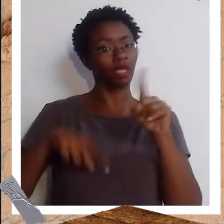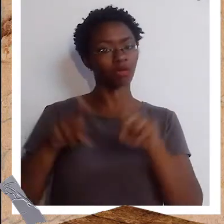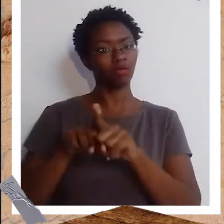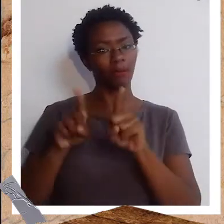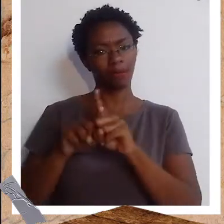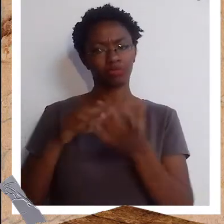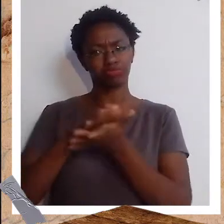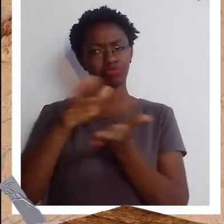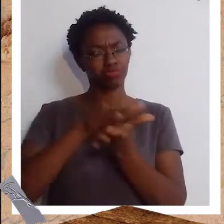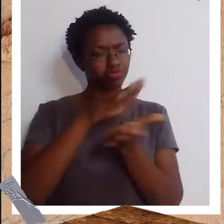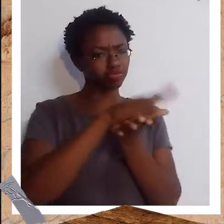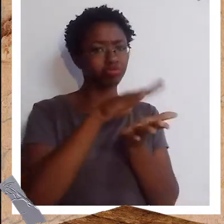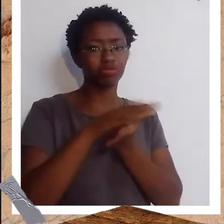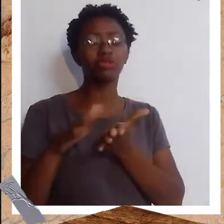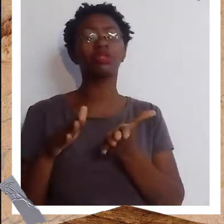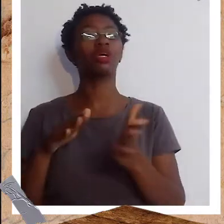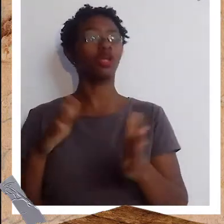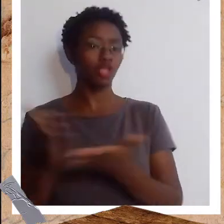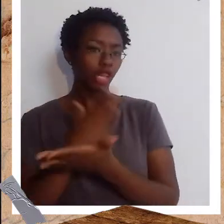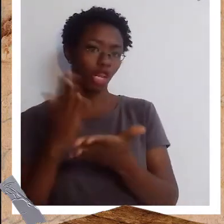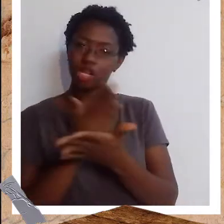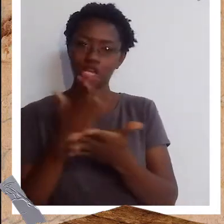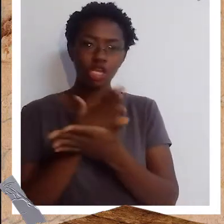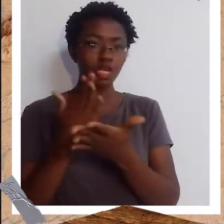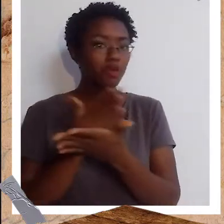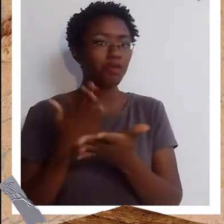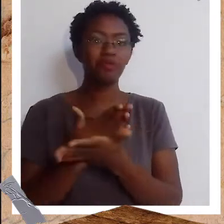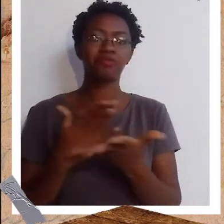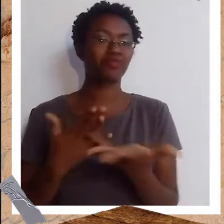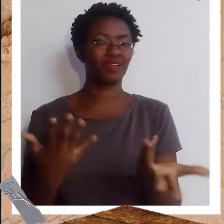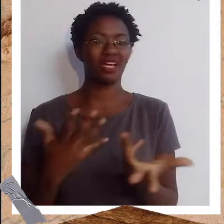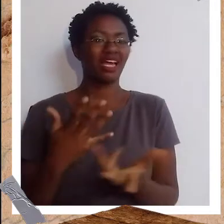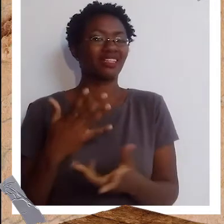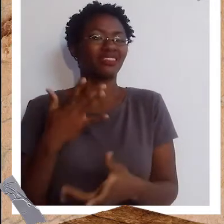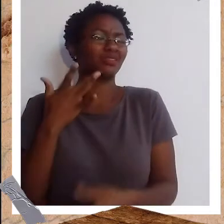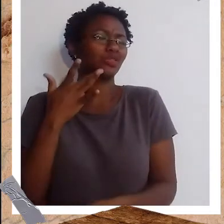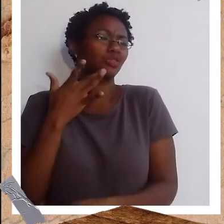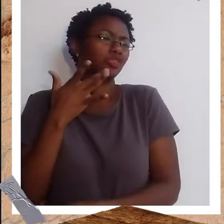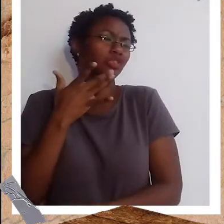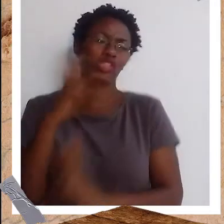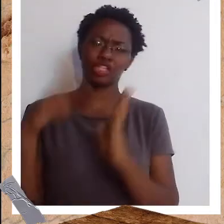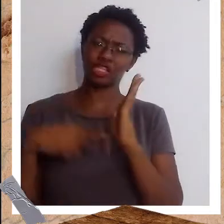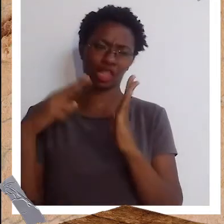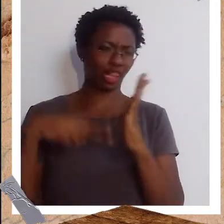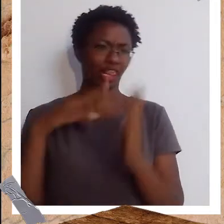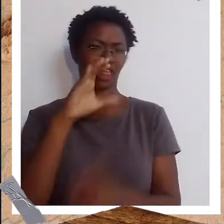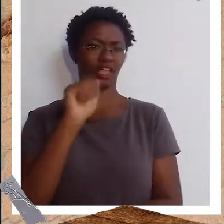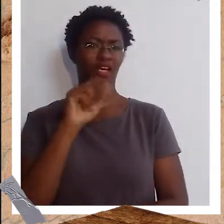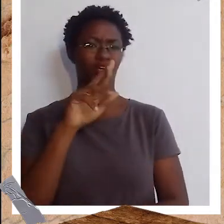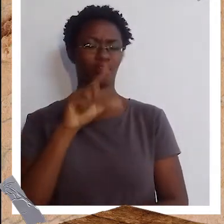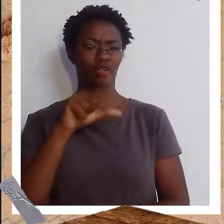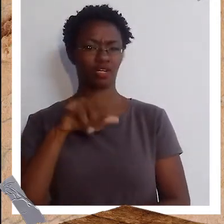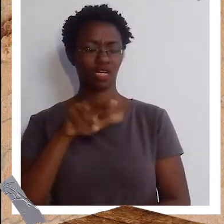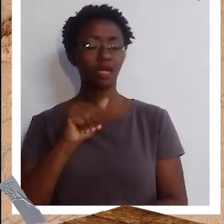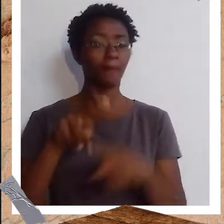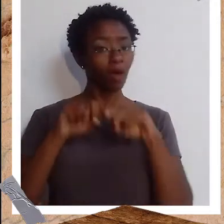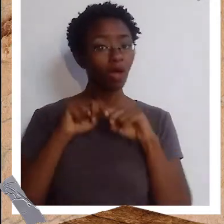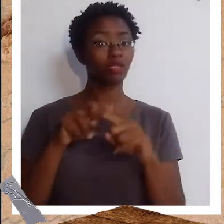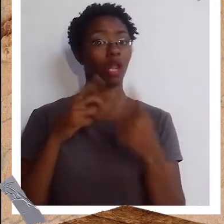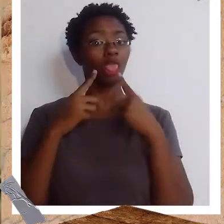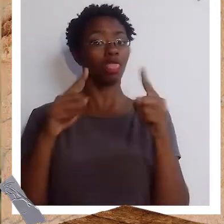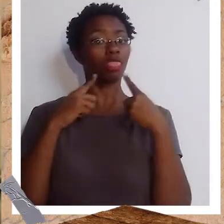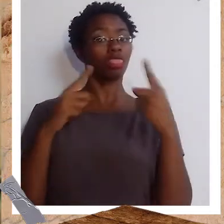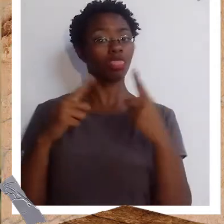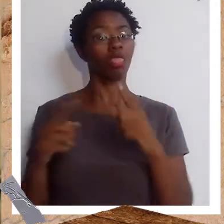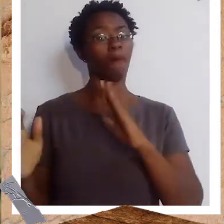no material que também foi publicado, que ela pensou em formatos de livro. É um deleite ler Carolina, porque ela faz uma crítica